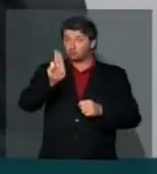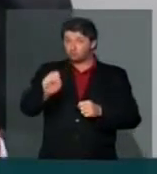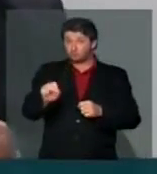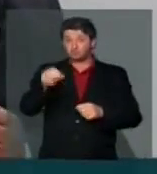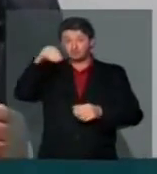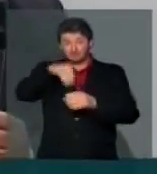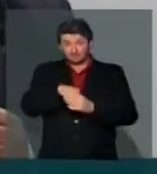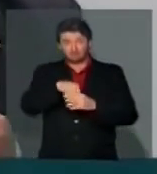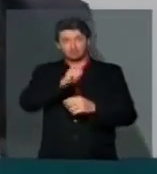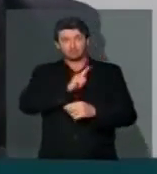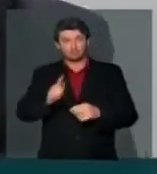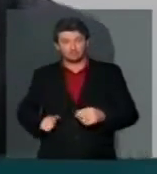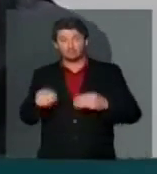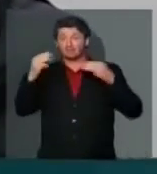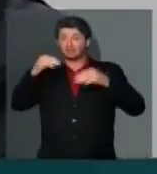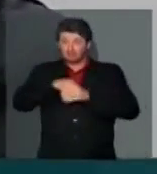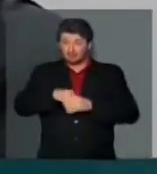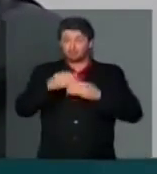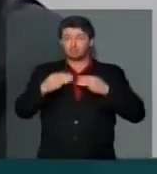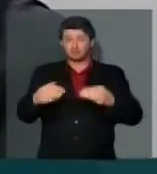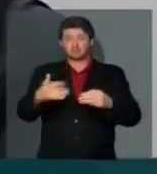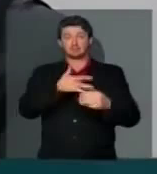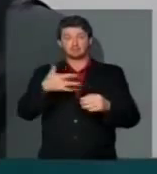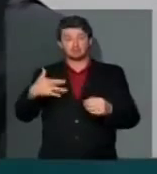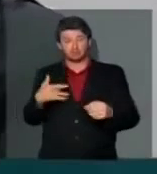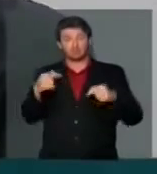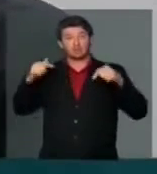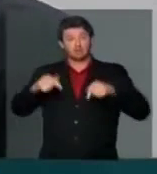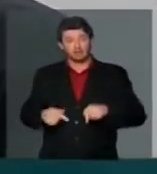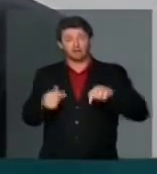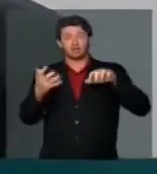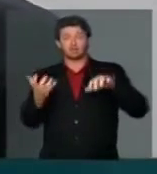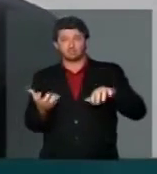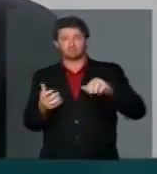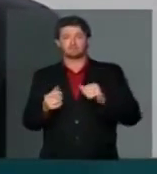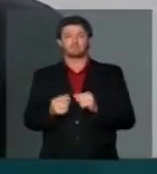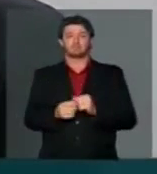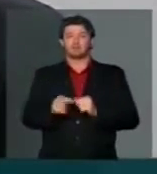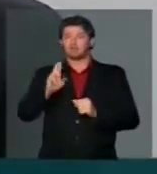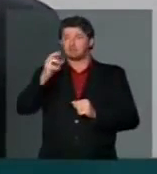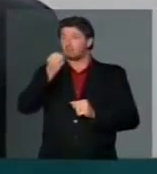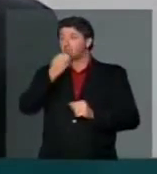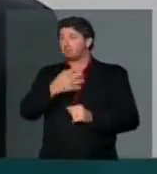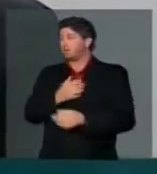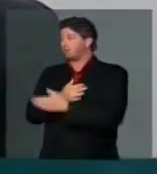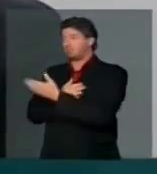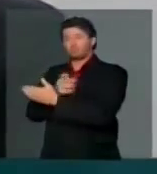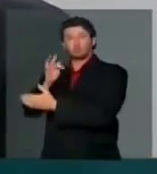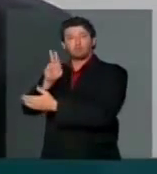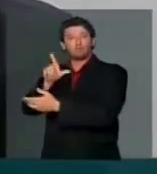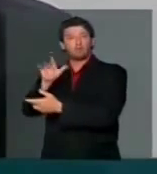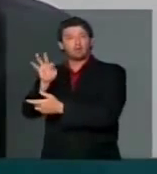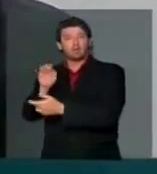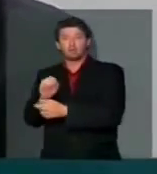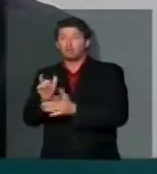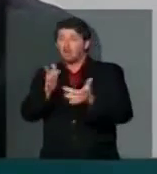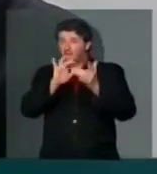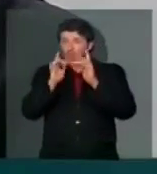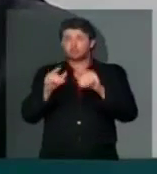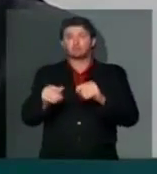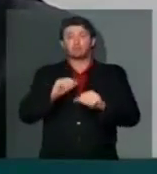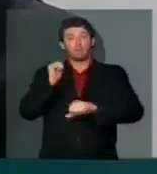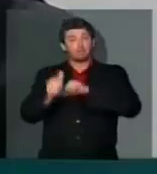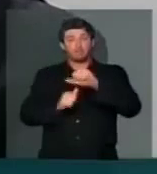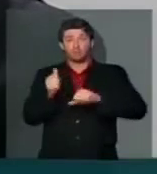tanto do governo, no Ministério da Saúde, como do parlamento, aqui tão bem representado pelo deputado Paulo Poletto, que se articulem e